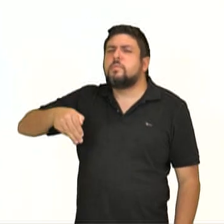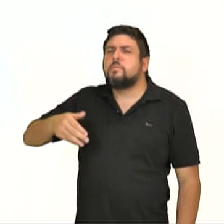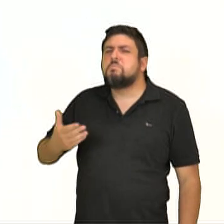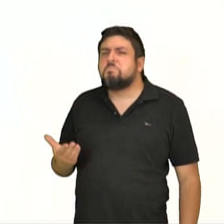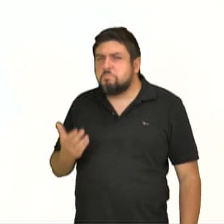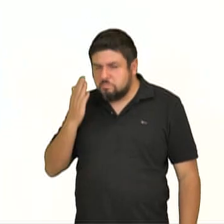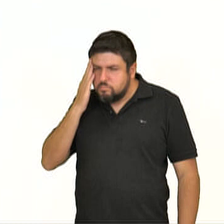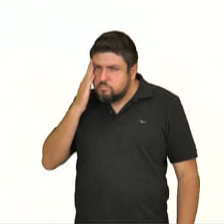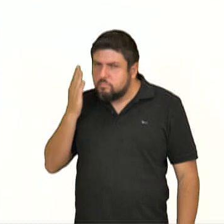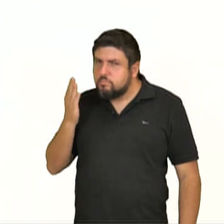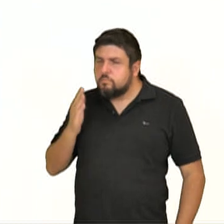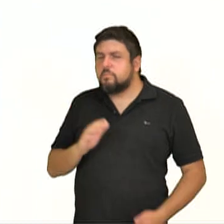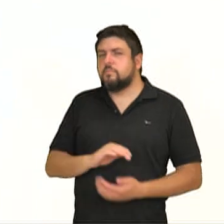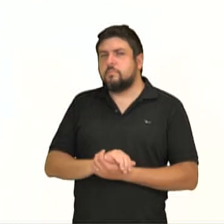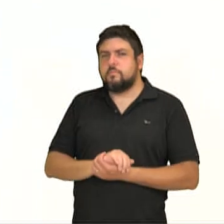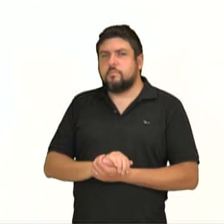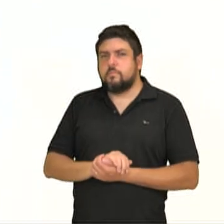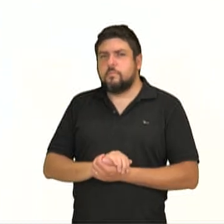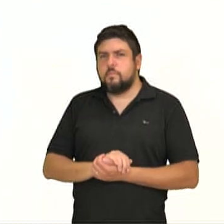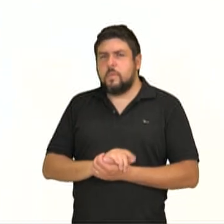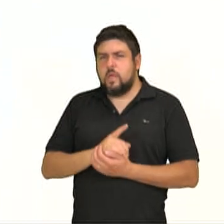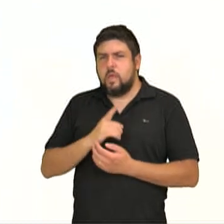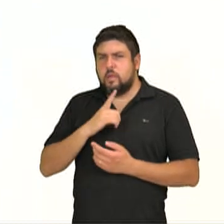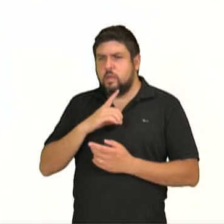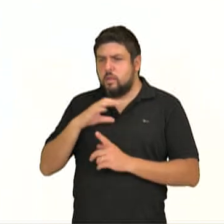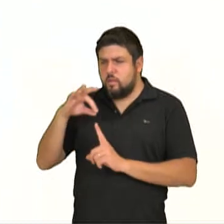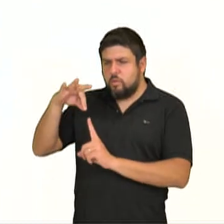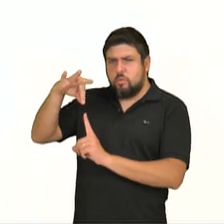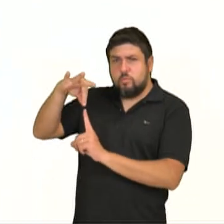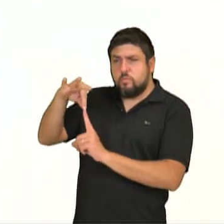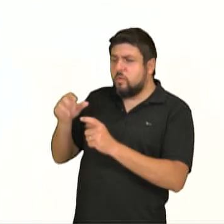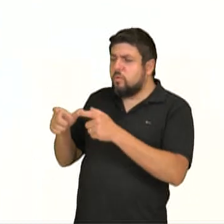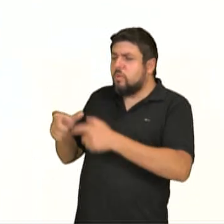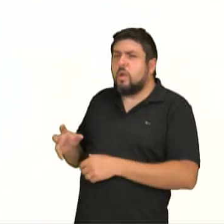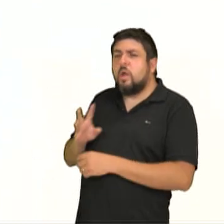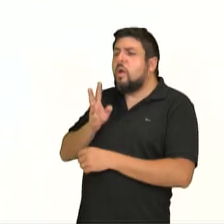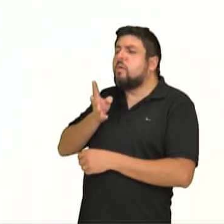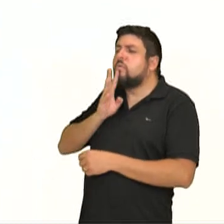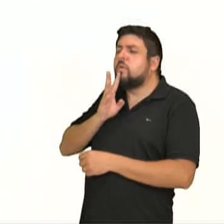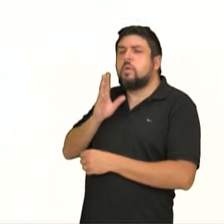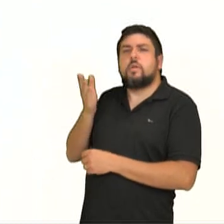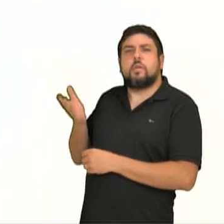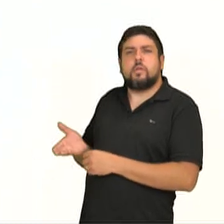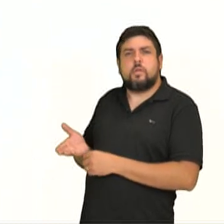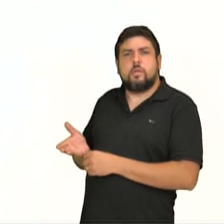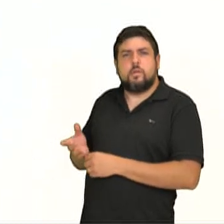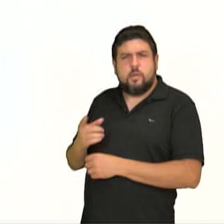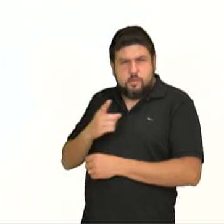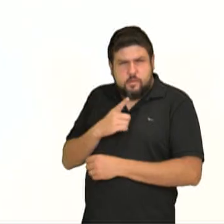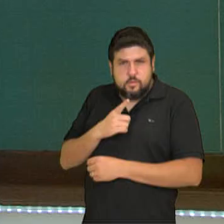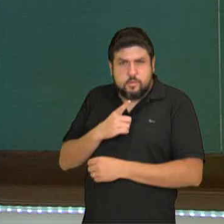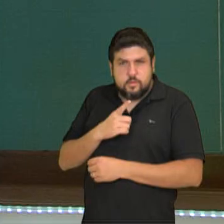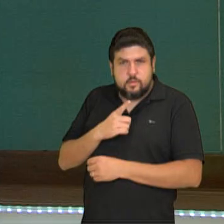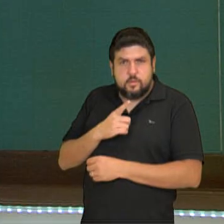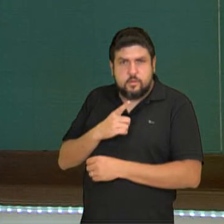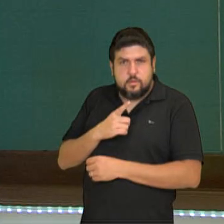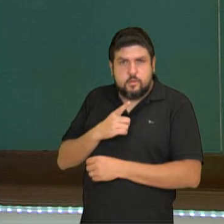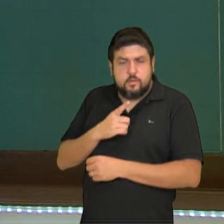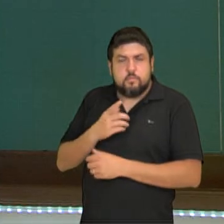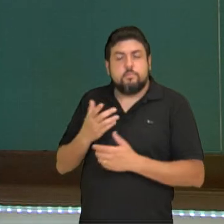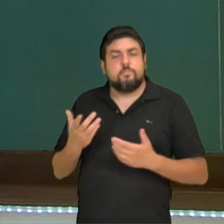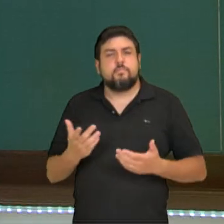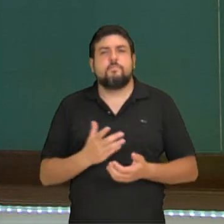escola? Tem algum ponto de referência no caminho ou próximo? Qual ponto de referência vocês podem